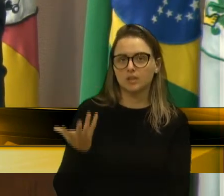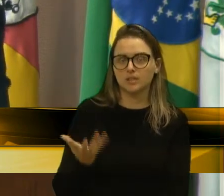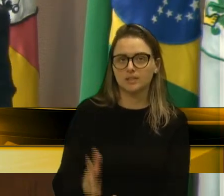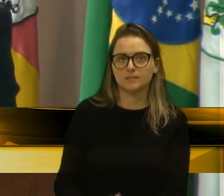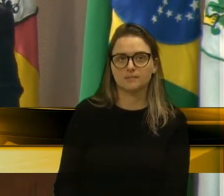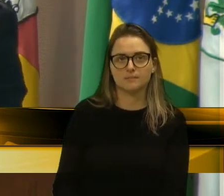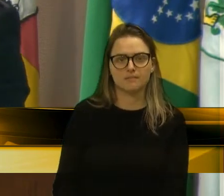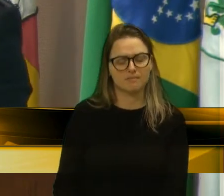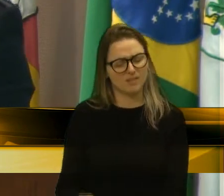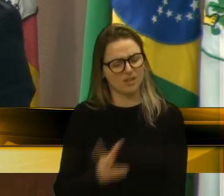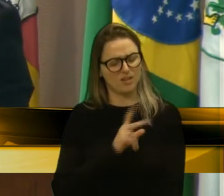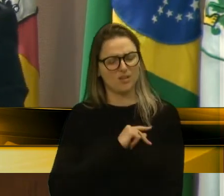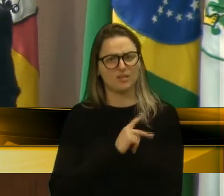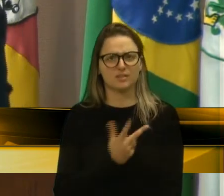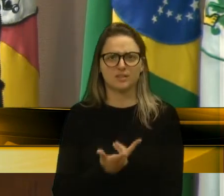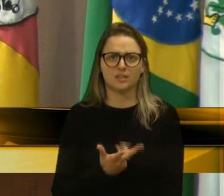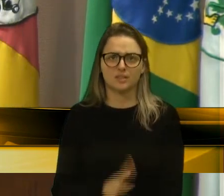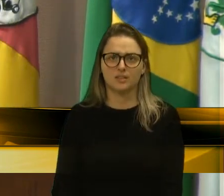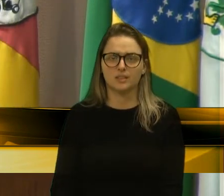Poxa vida!